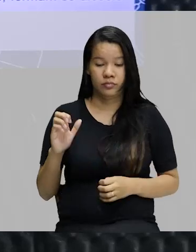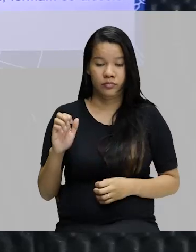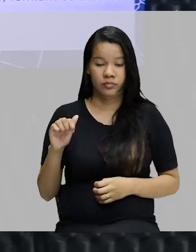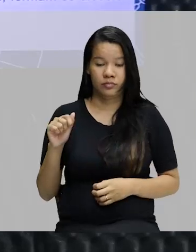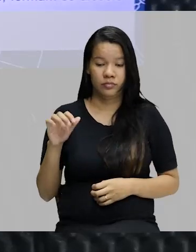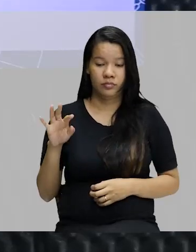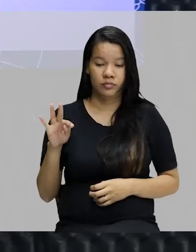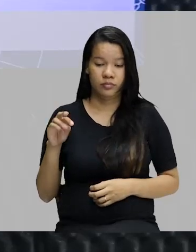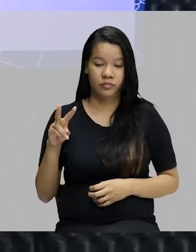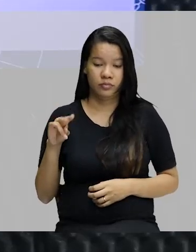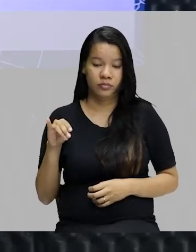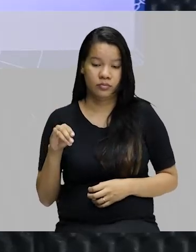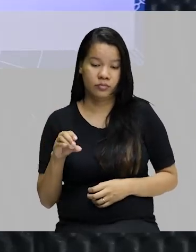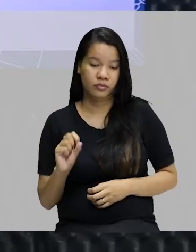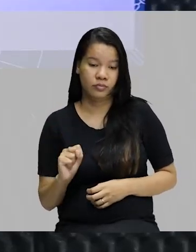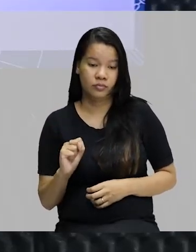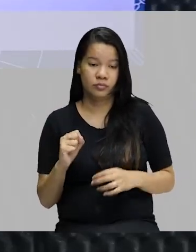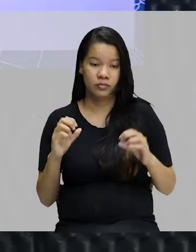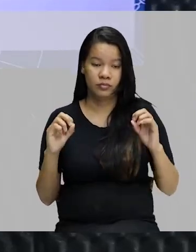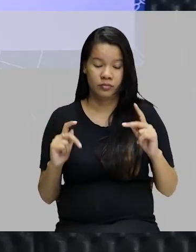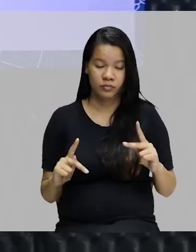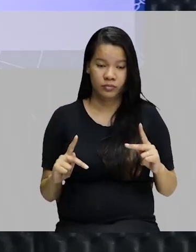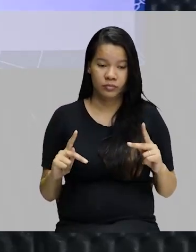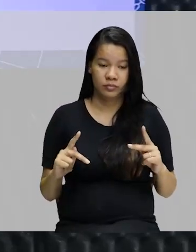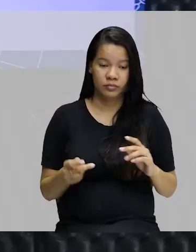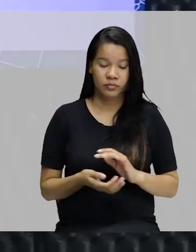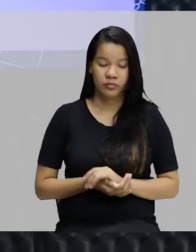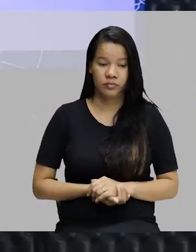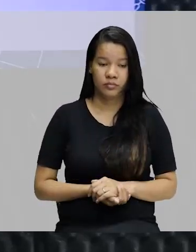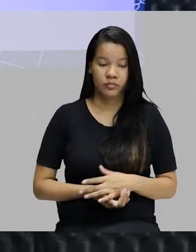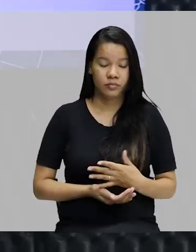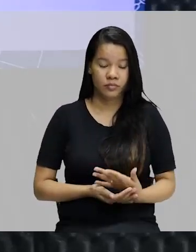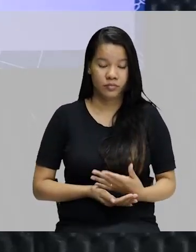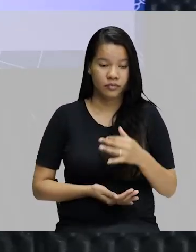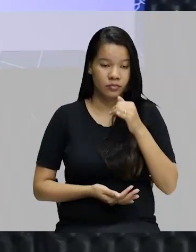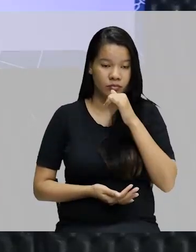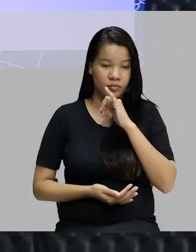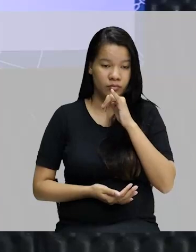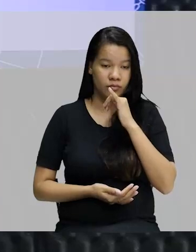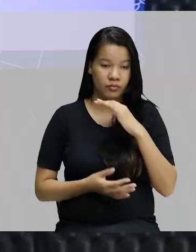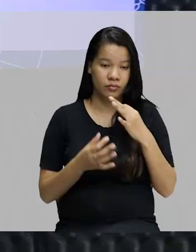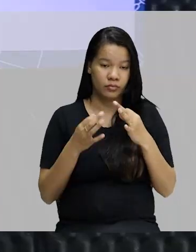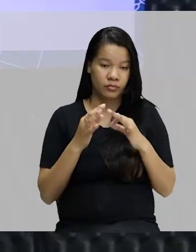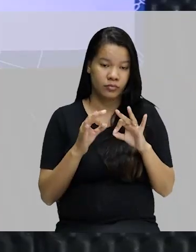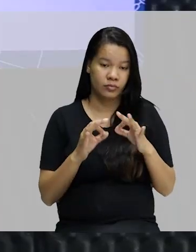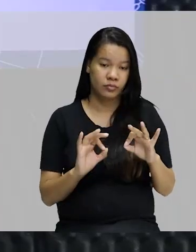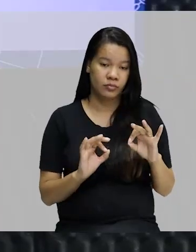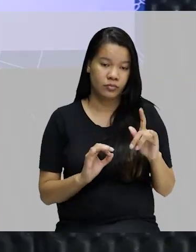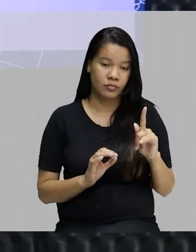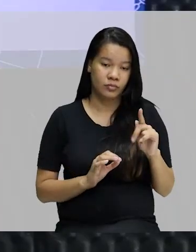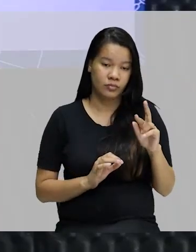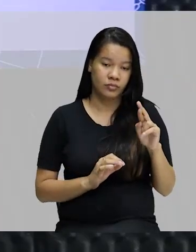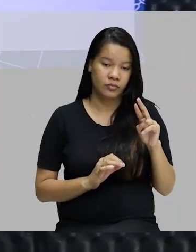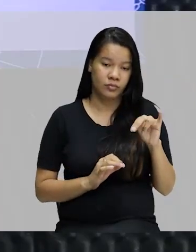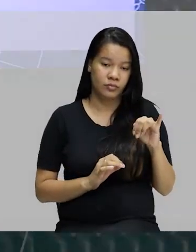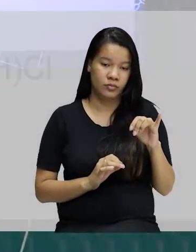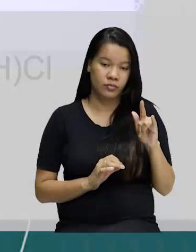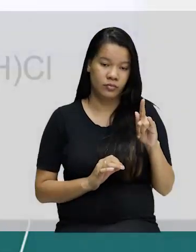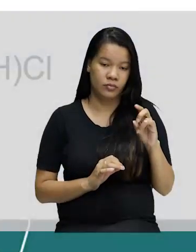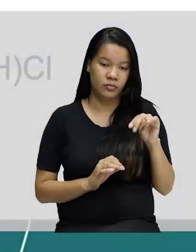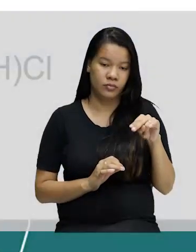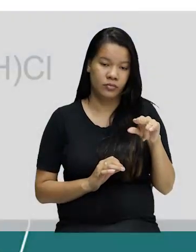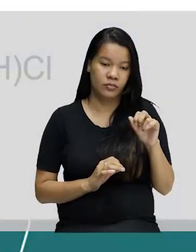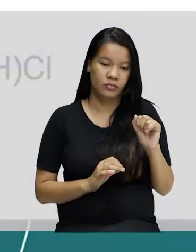reativos. Show de bola, turminha? Então, um exemplo da síntese de Grignard. Então, nós temos aqui